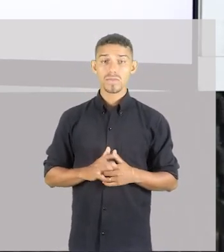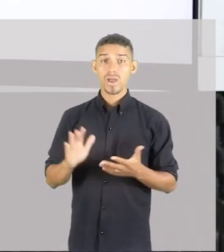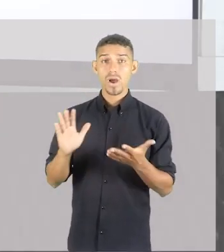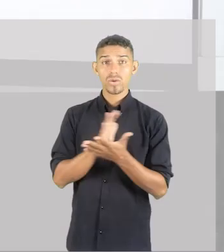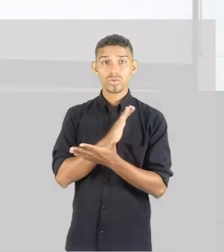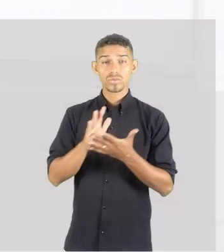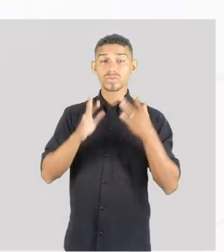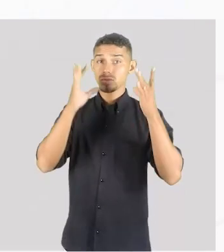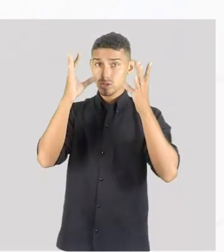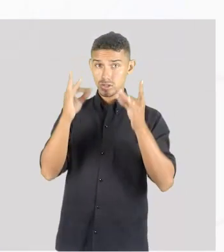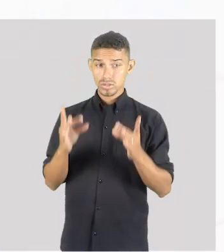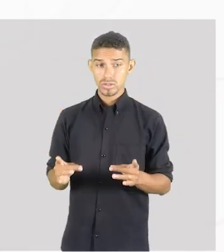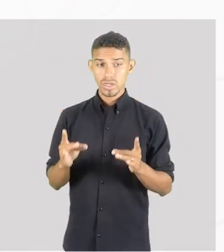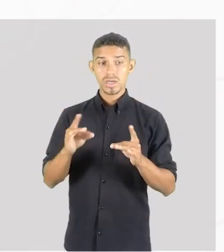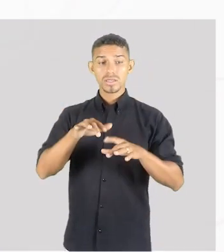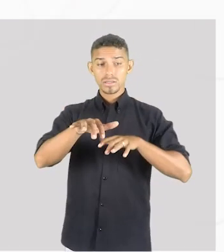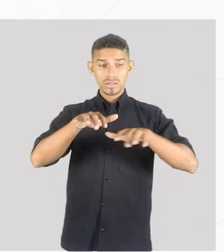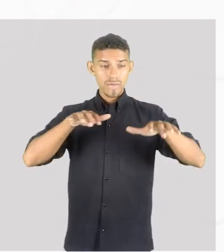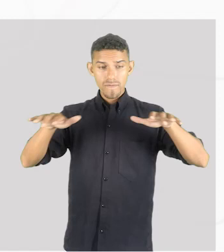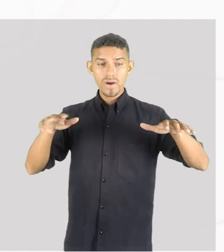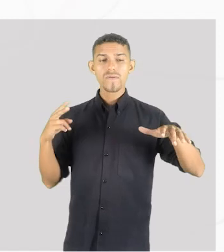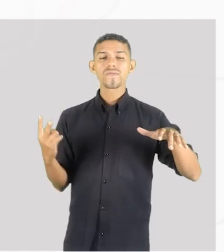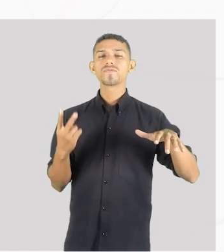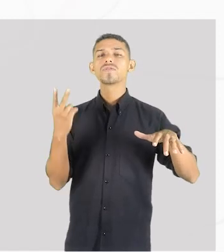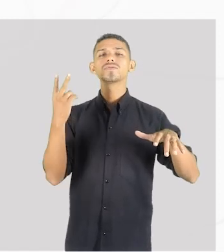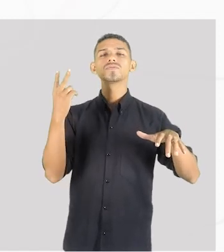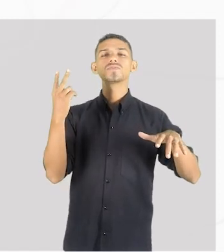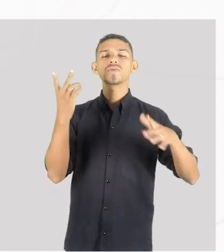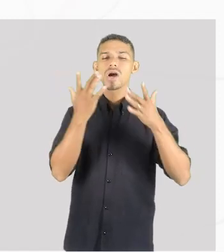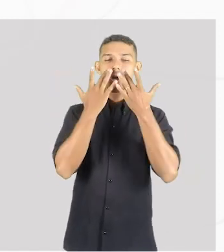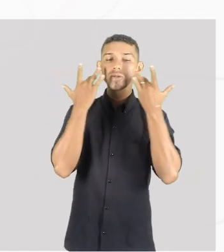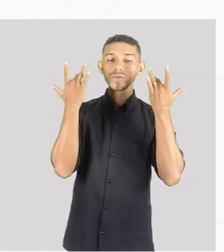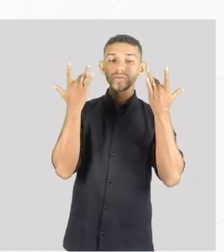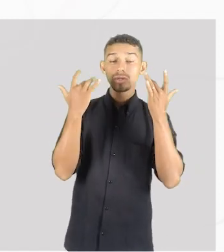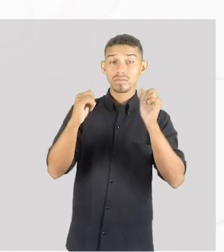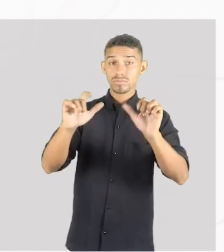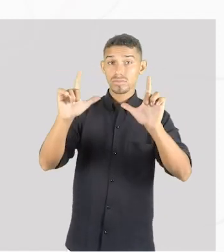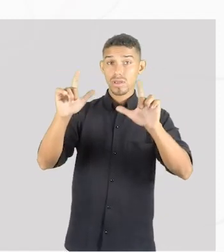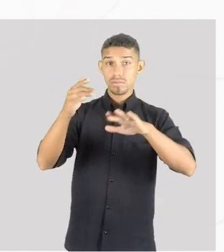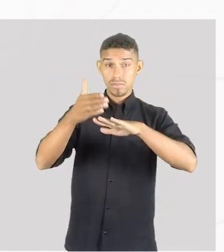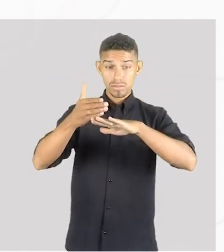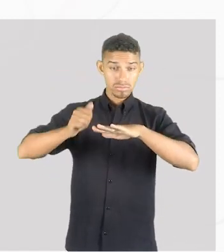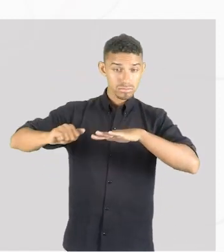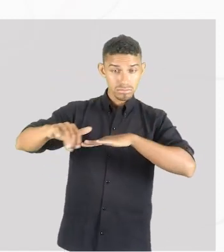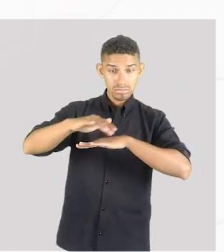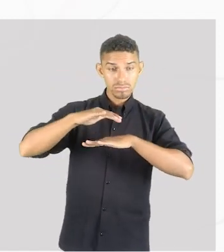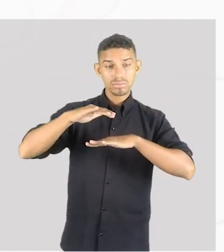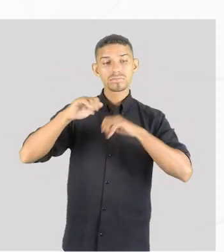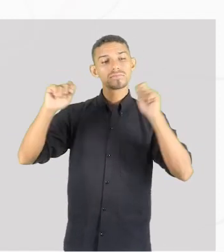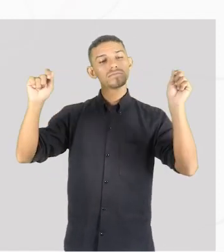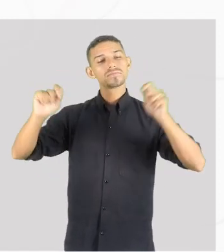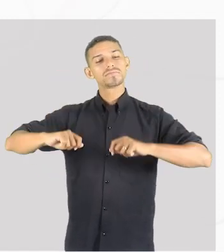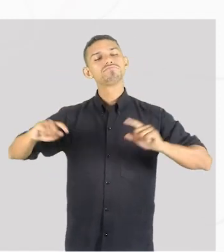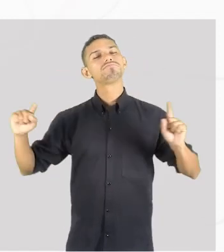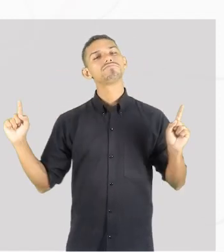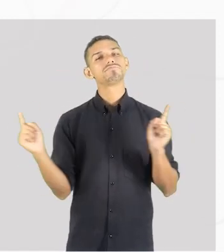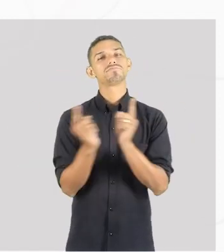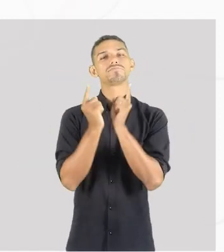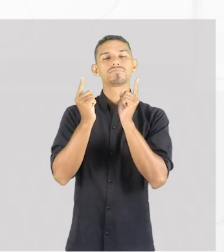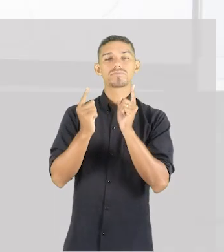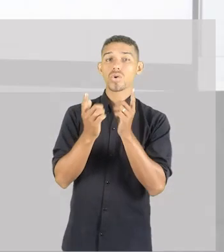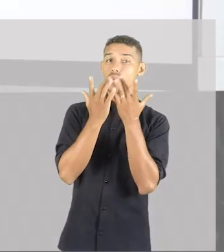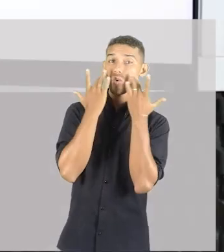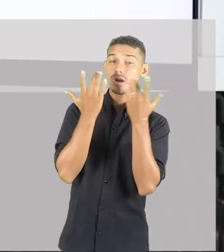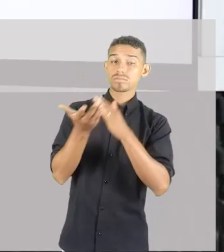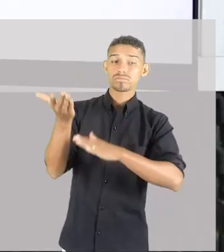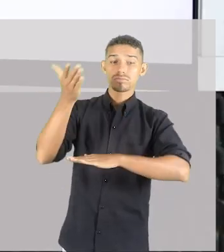Algumas considerações sobre essa difusão. O valor artístico das obras modernas vai se intensificar com a arte contemporânea. Ela